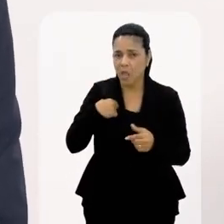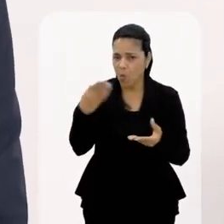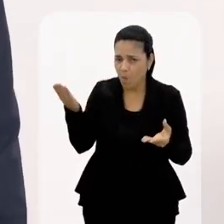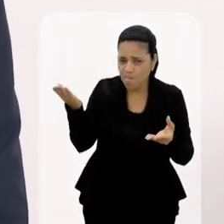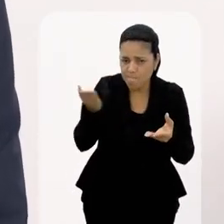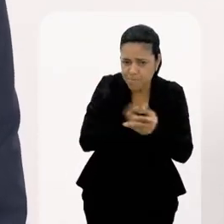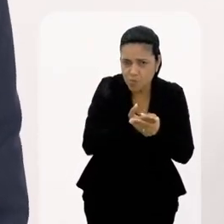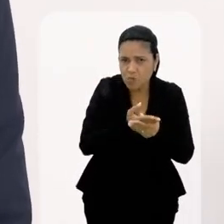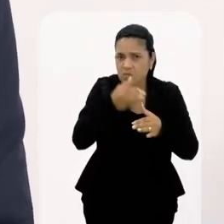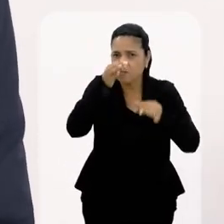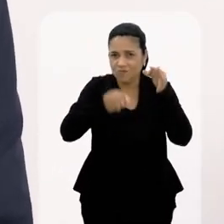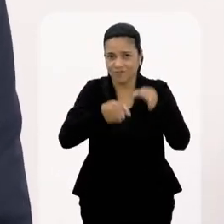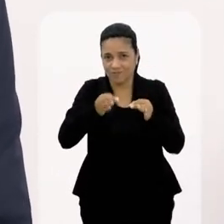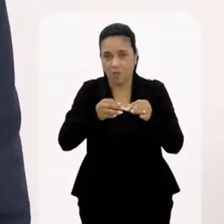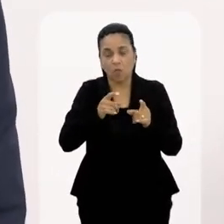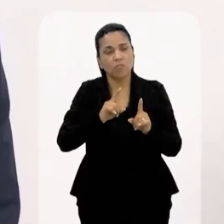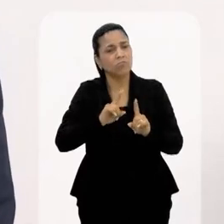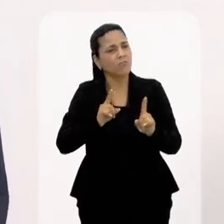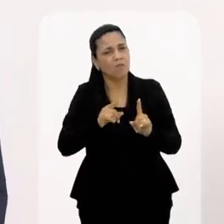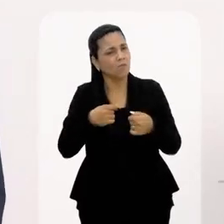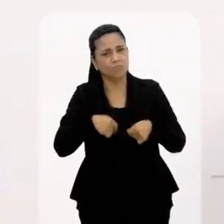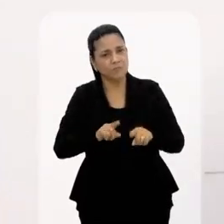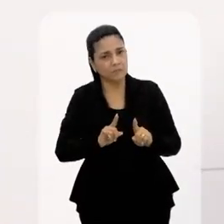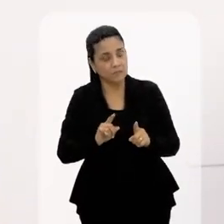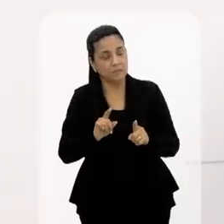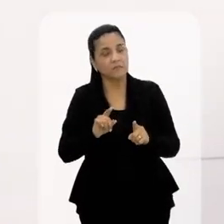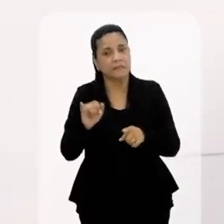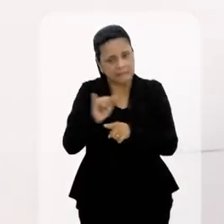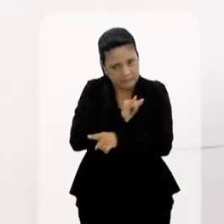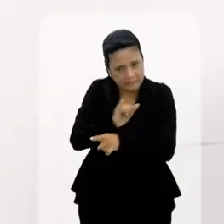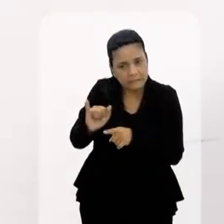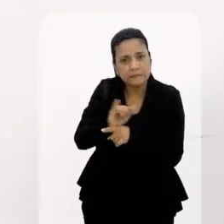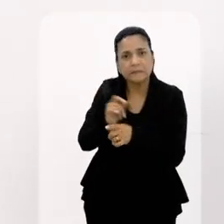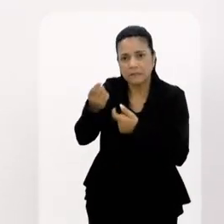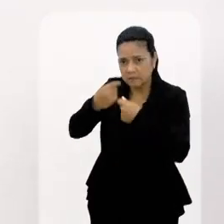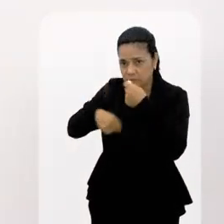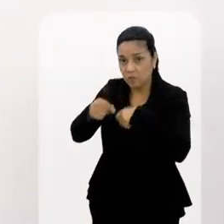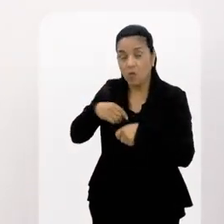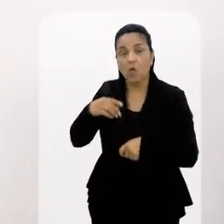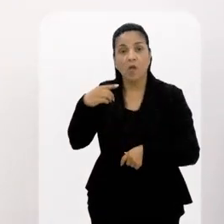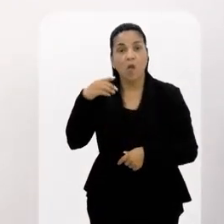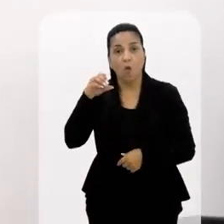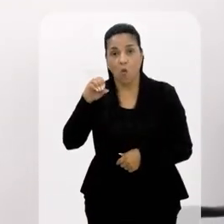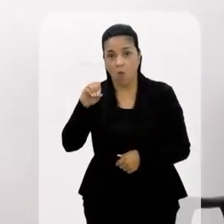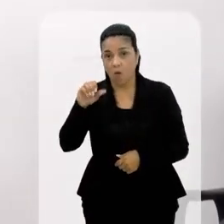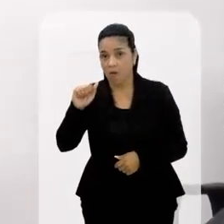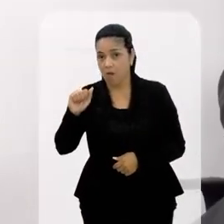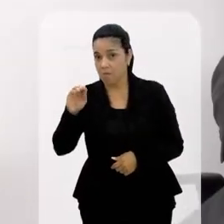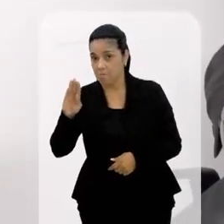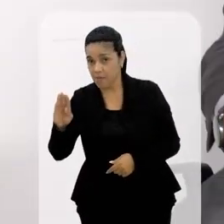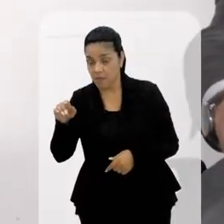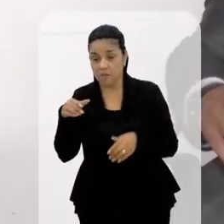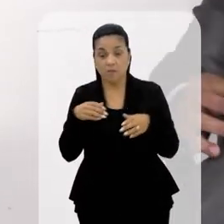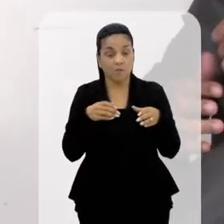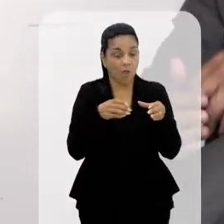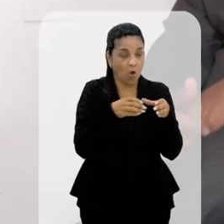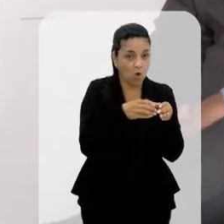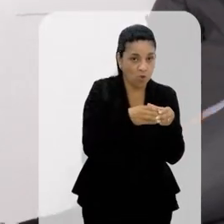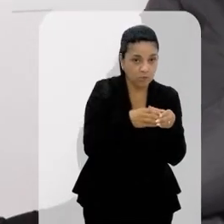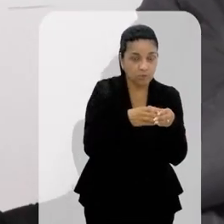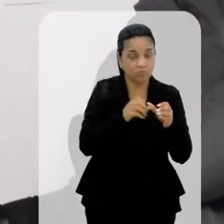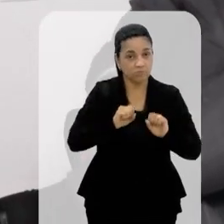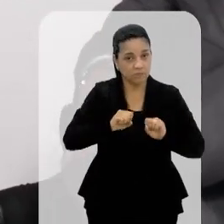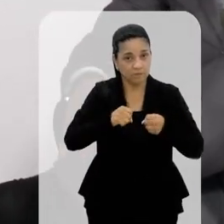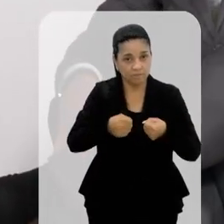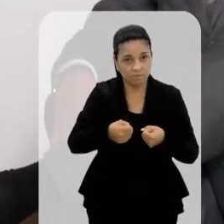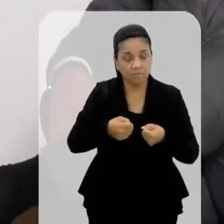que entrar com uma ação judicial para isso? Não, existem mecanismos administrativos, a própria OAB, aqui a Comissão de Direito